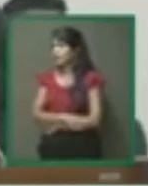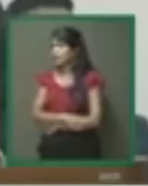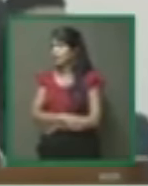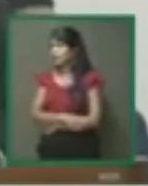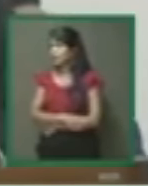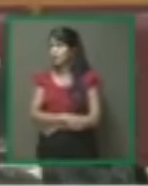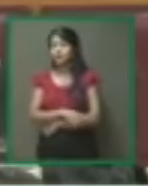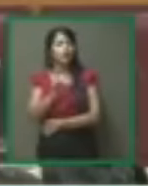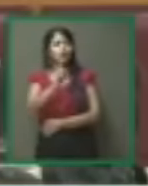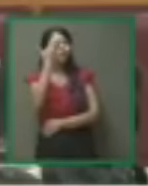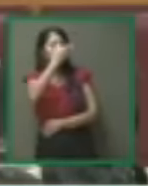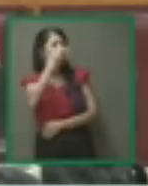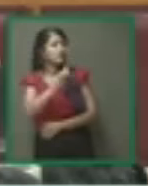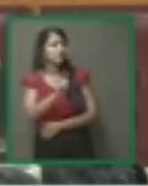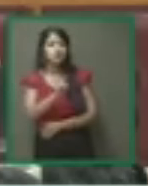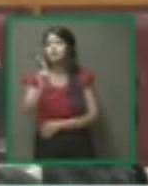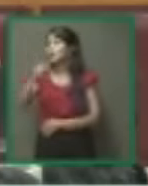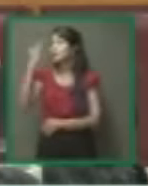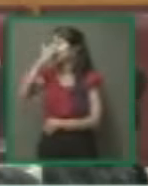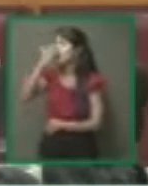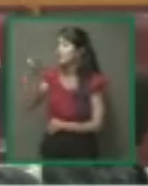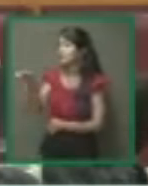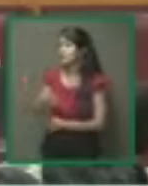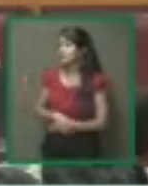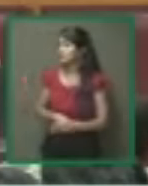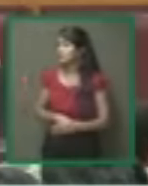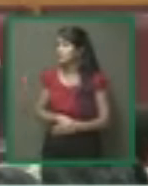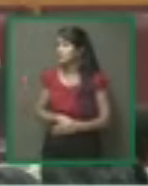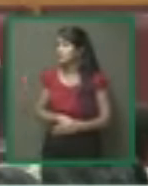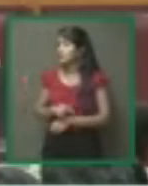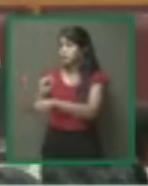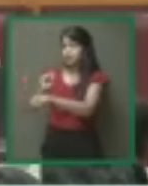Ele não está lhe vendo. Um momento. Eu não estou lhe vendo, doutor.